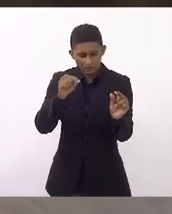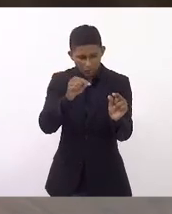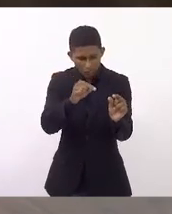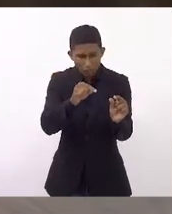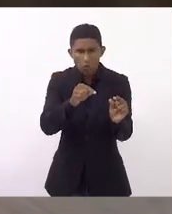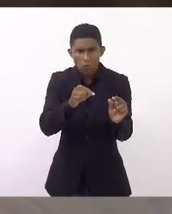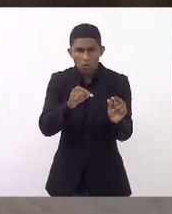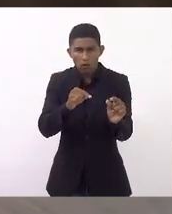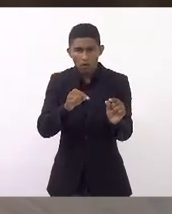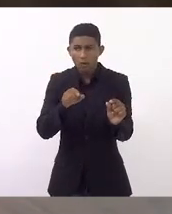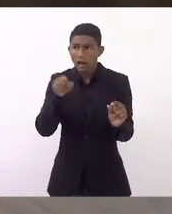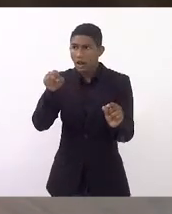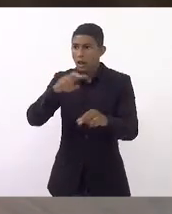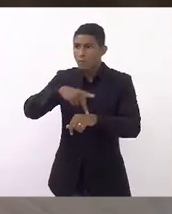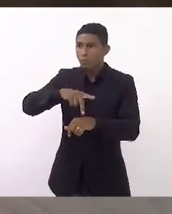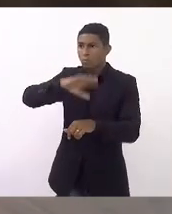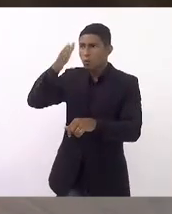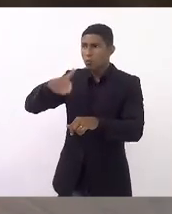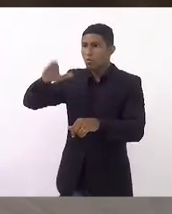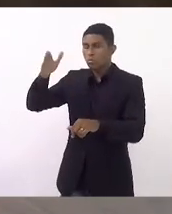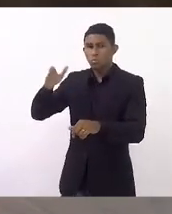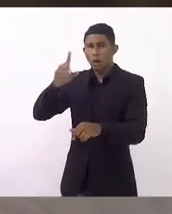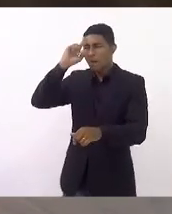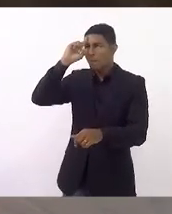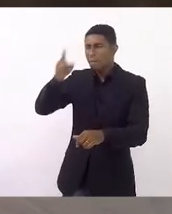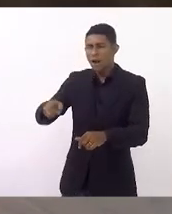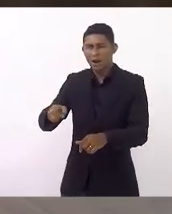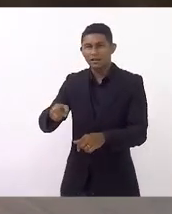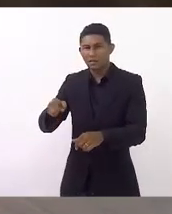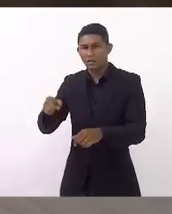se jogará ao mar. Olhando o deputado Carlos Mink,